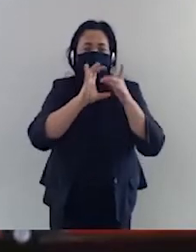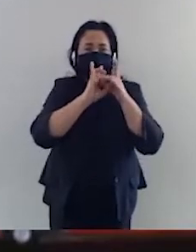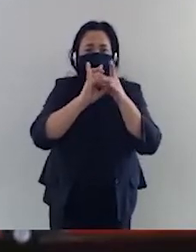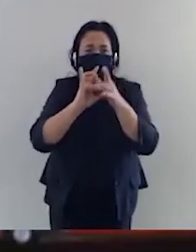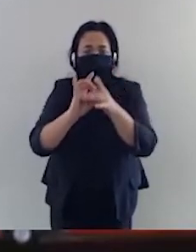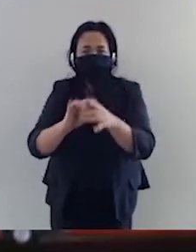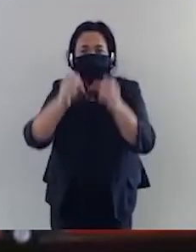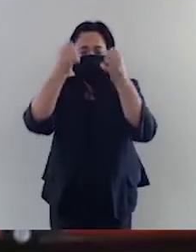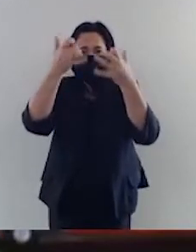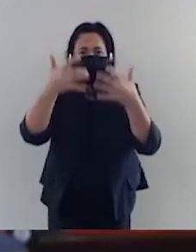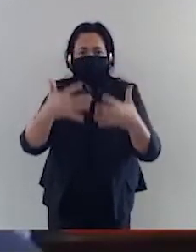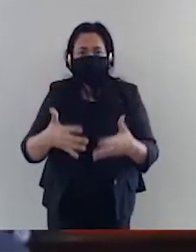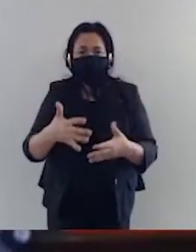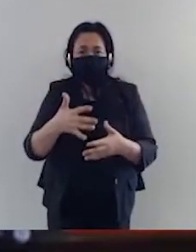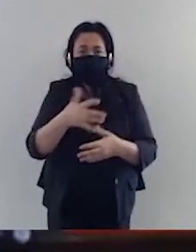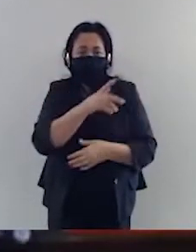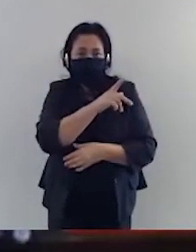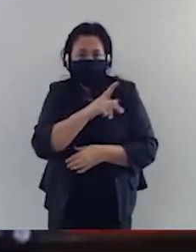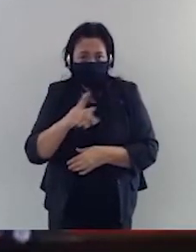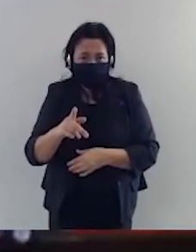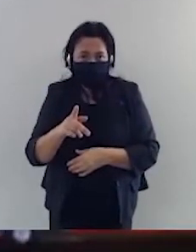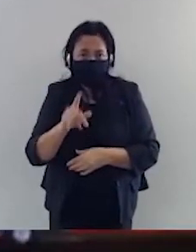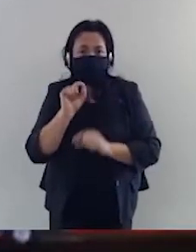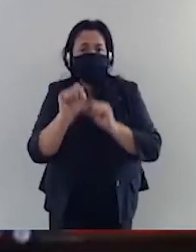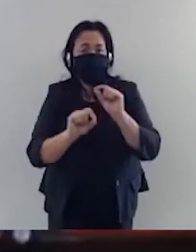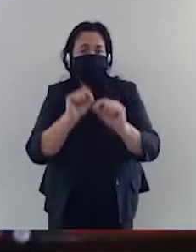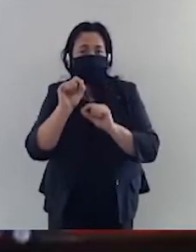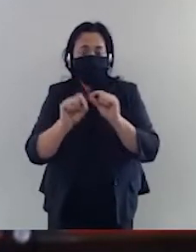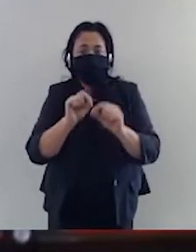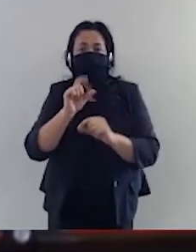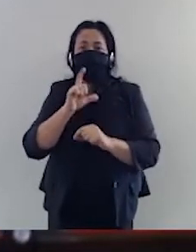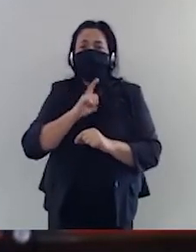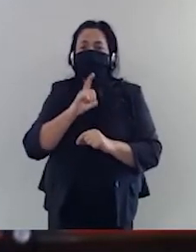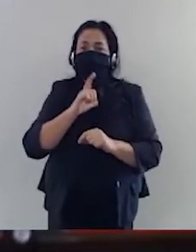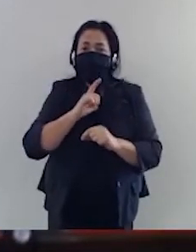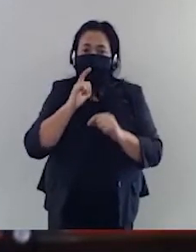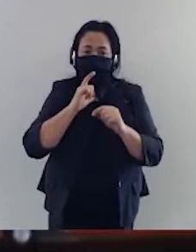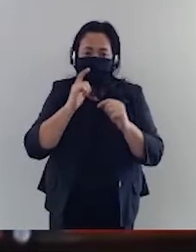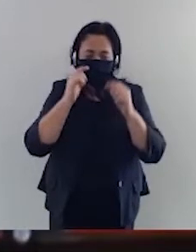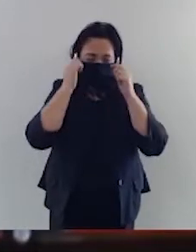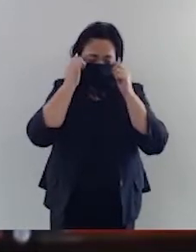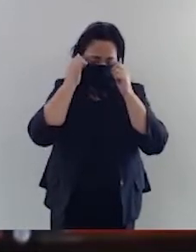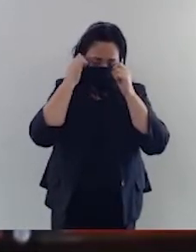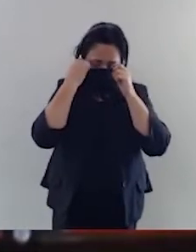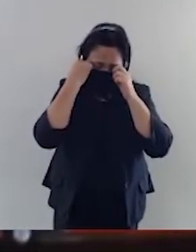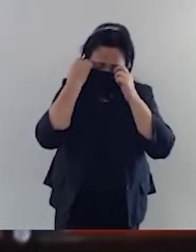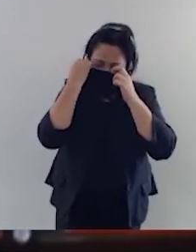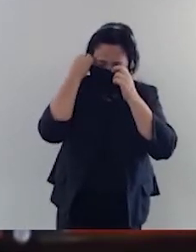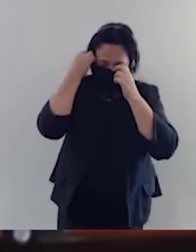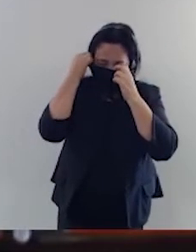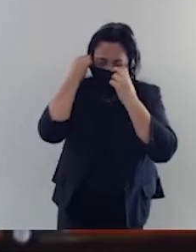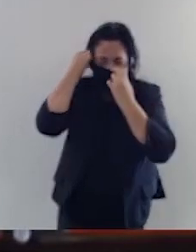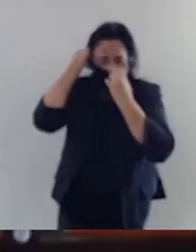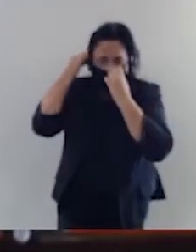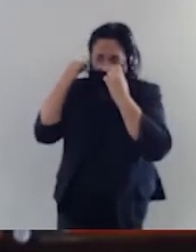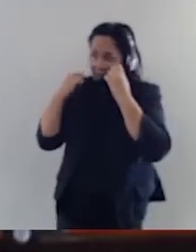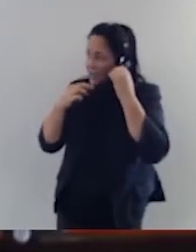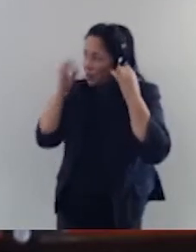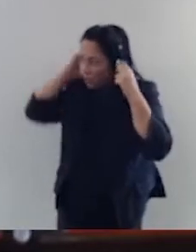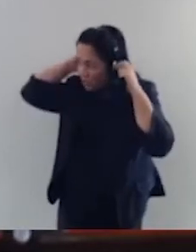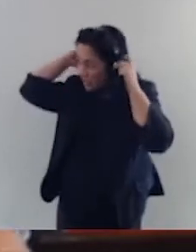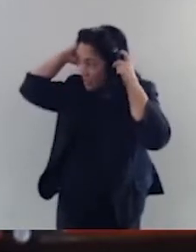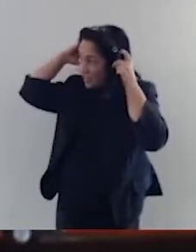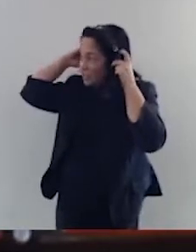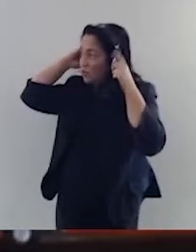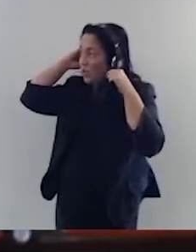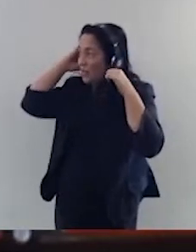eminente presidente, se reproduz em várias partes do mundo. Há uma